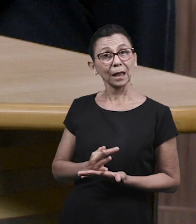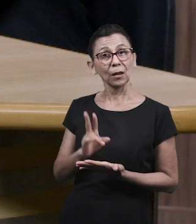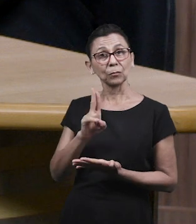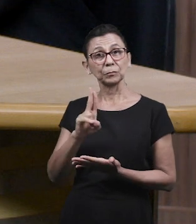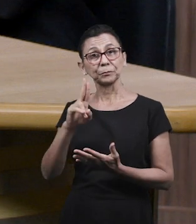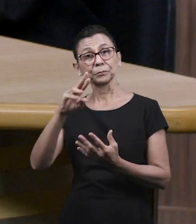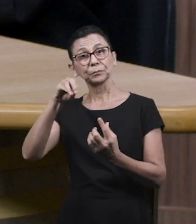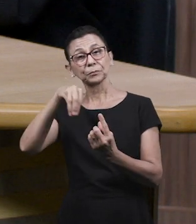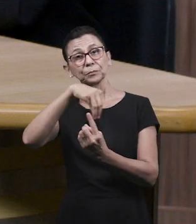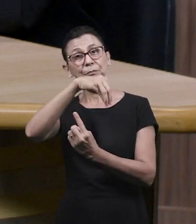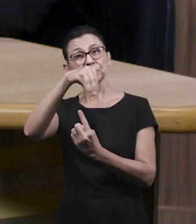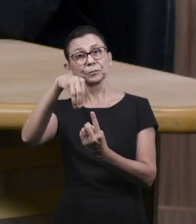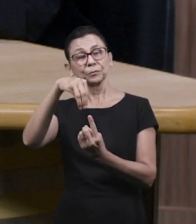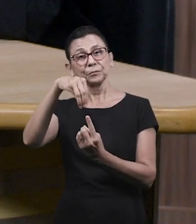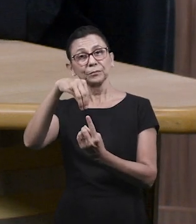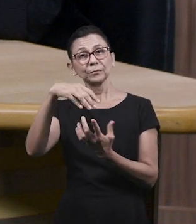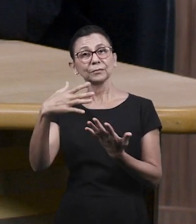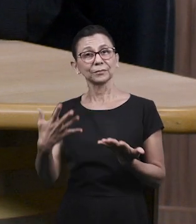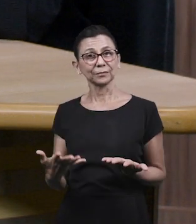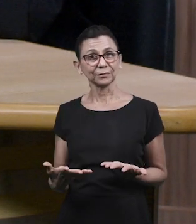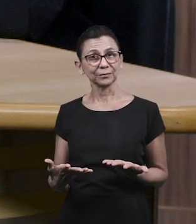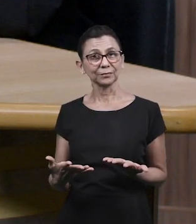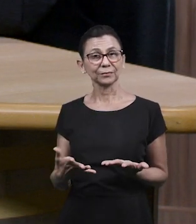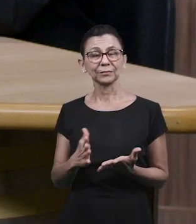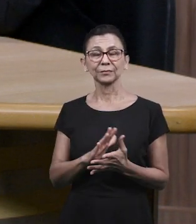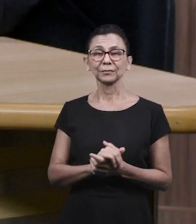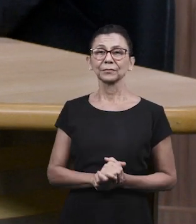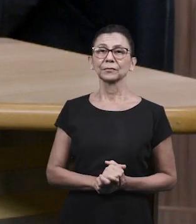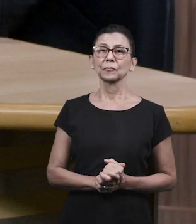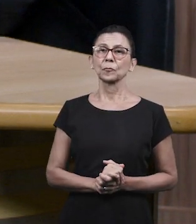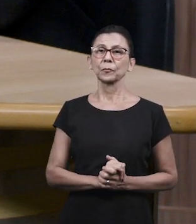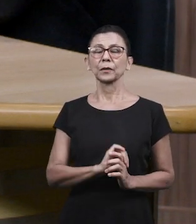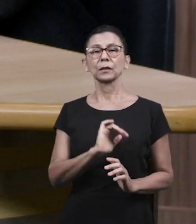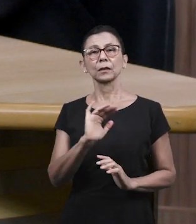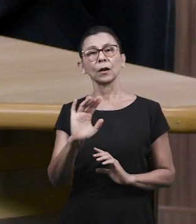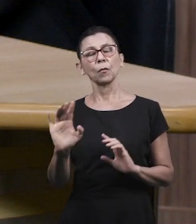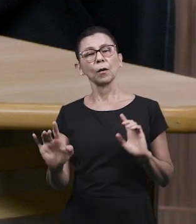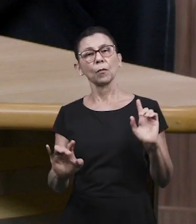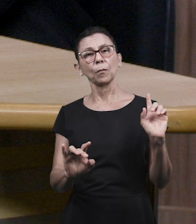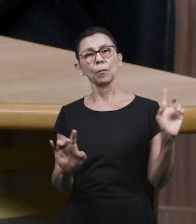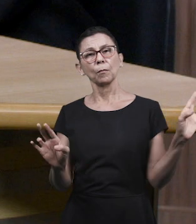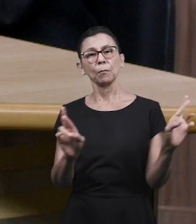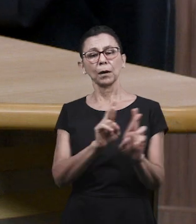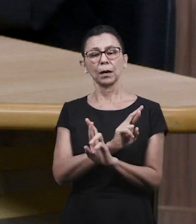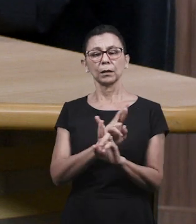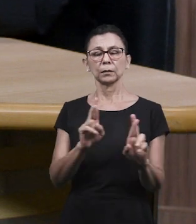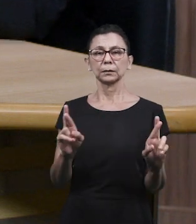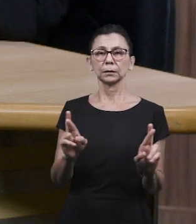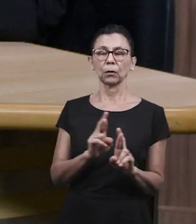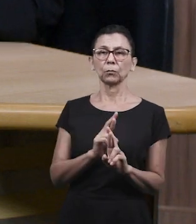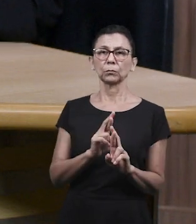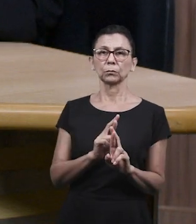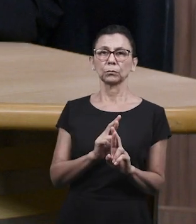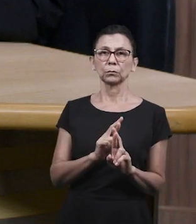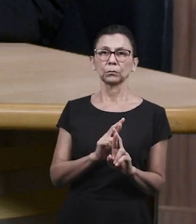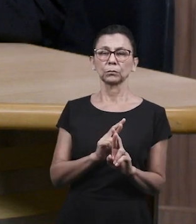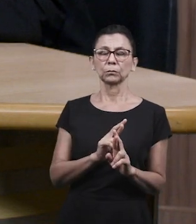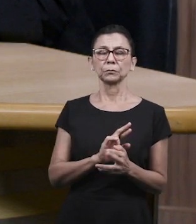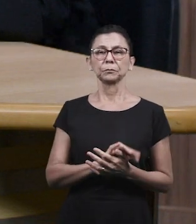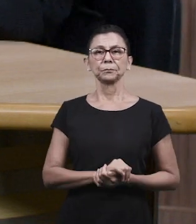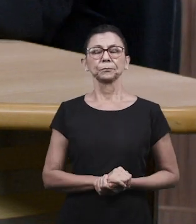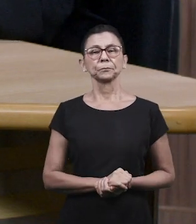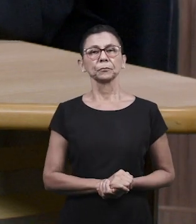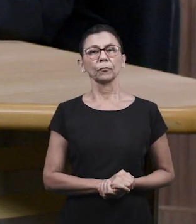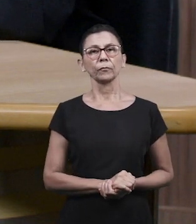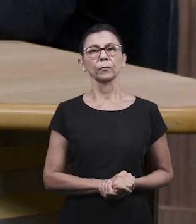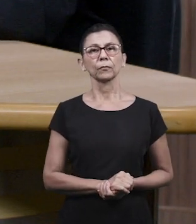recursos da graça. Então, você tem ali uma retroalimentação, né, entre os recursos da graça e a fé.